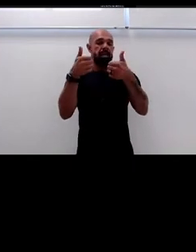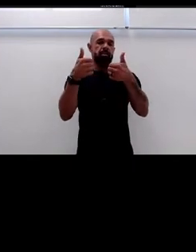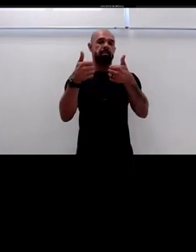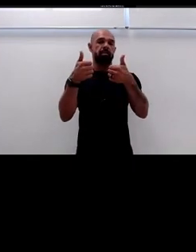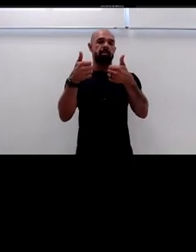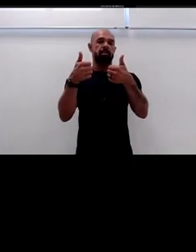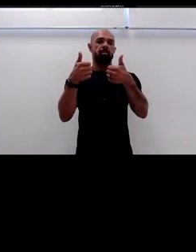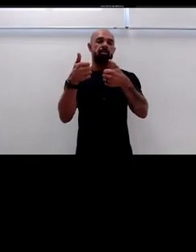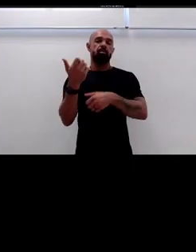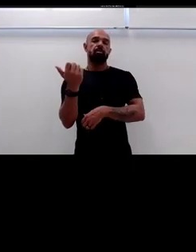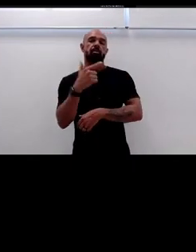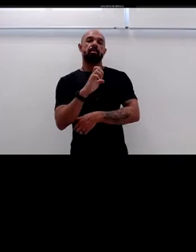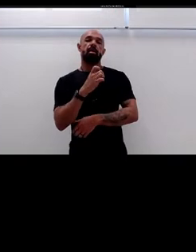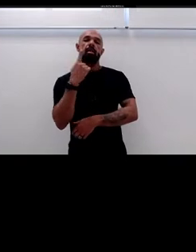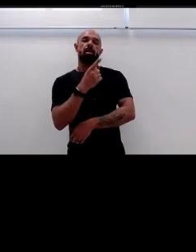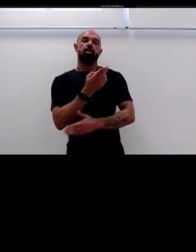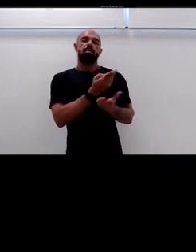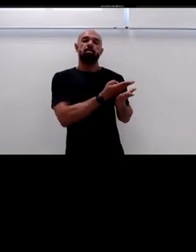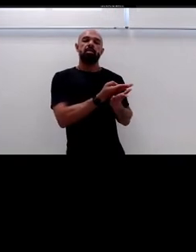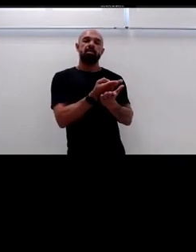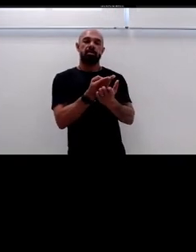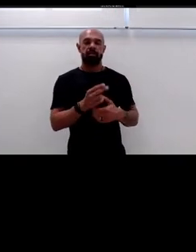os ex-pacientes foram.